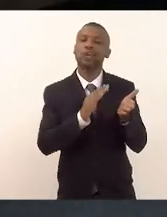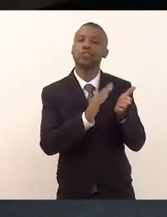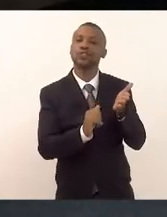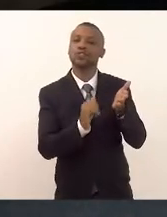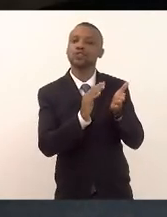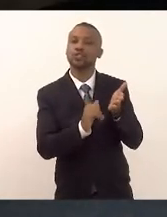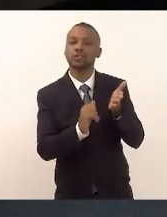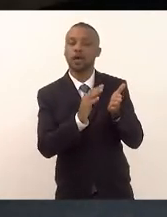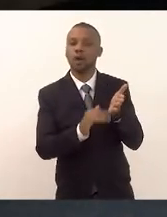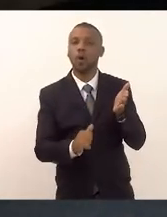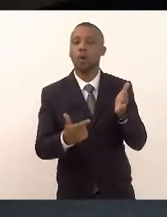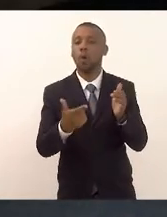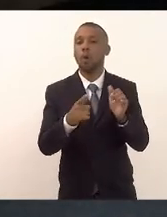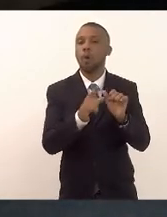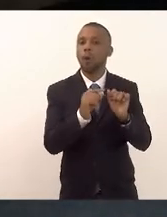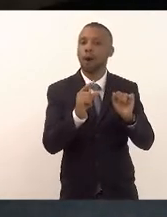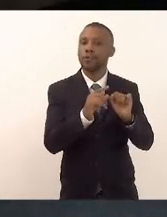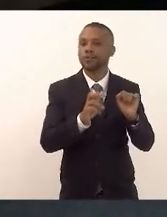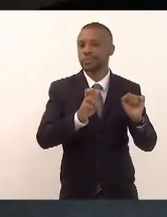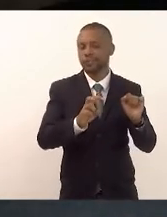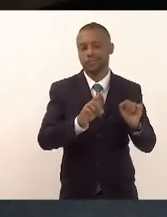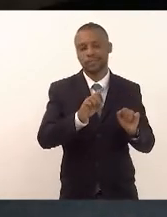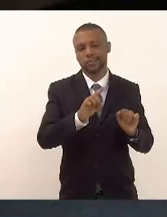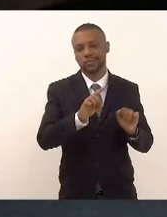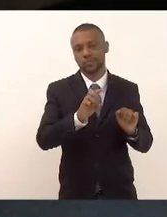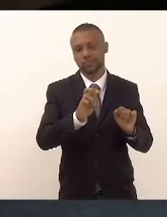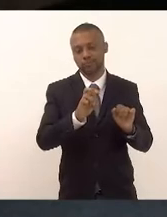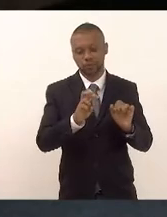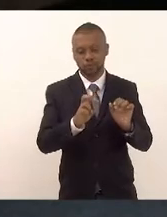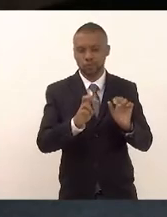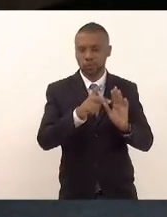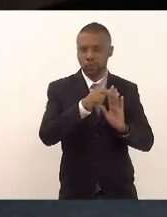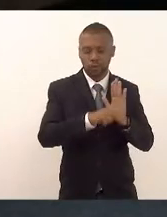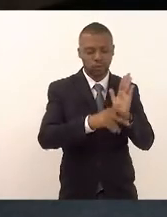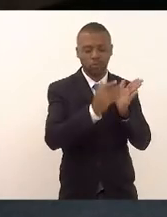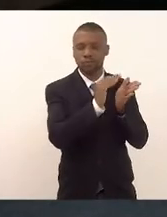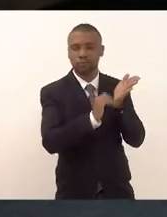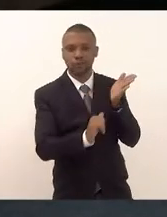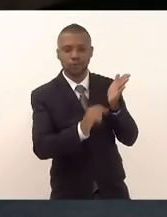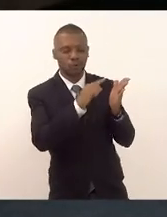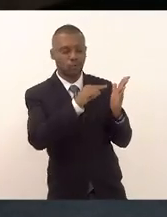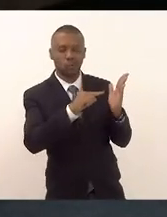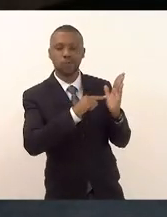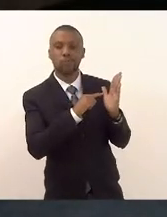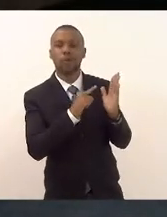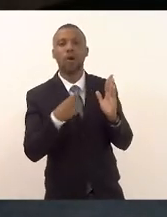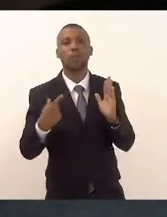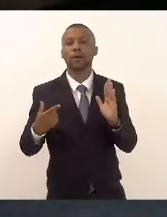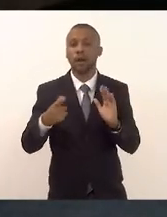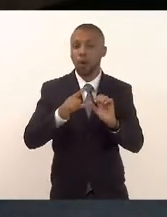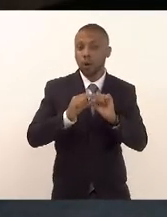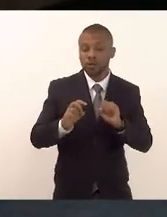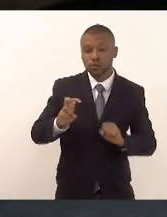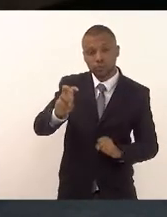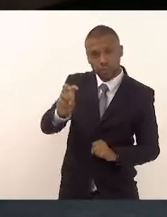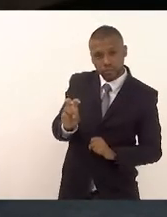o artigo 5º do projeto, pois o artigo 5º